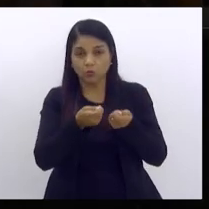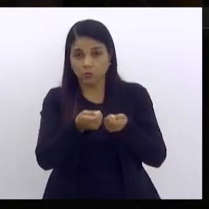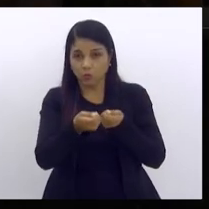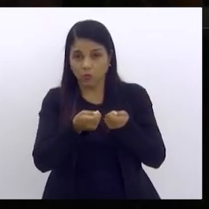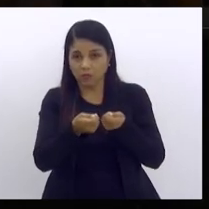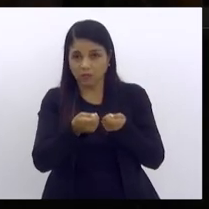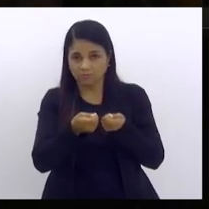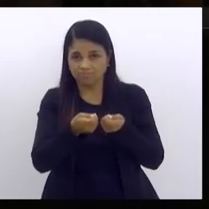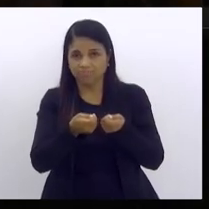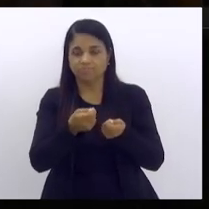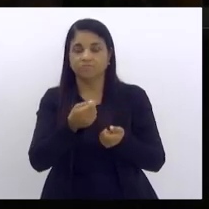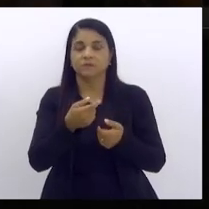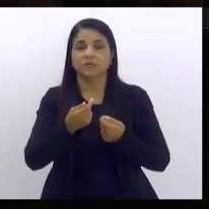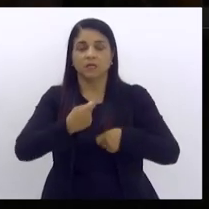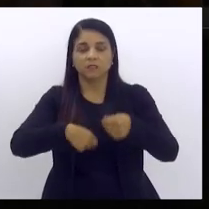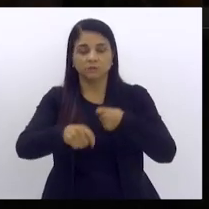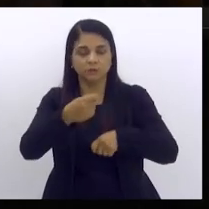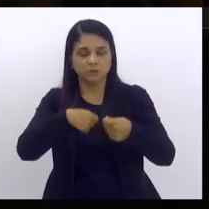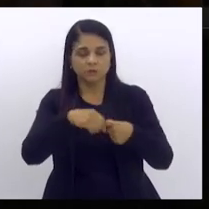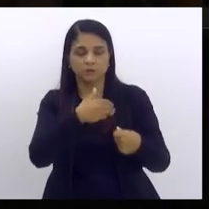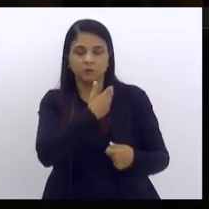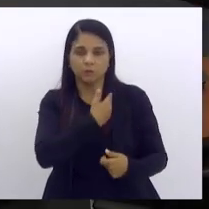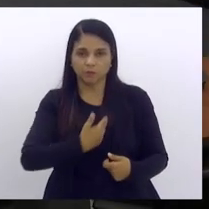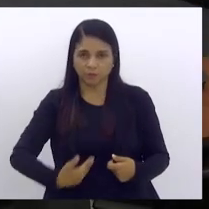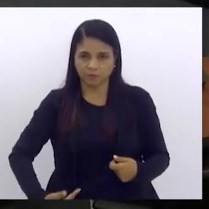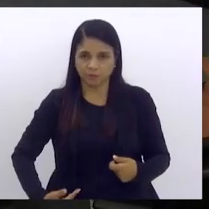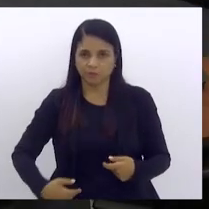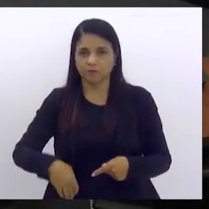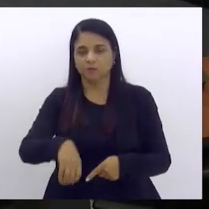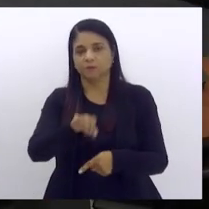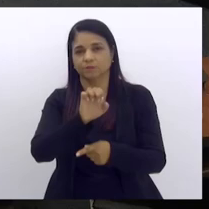pública estadual. Muito obrigado, senhor presidente.